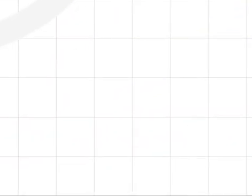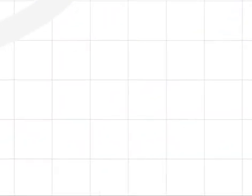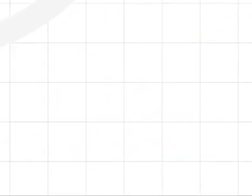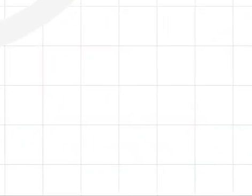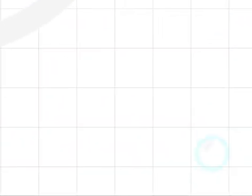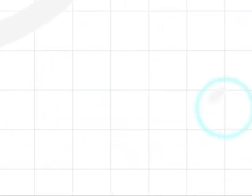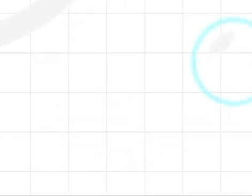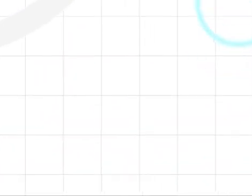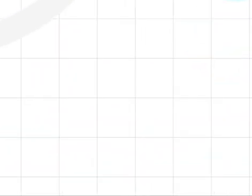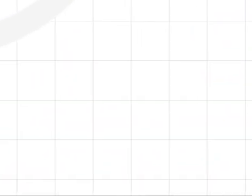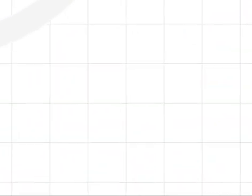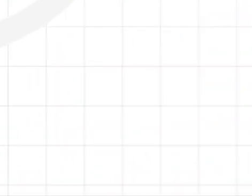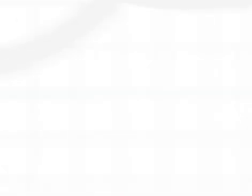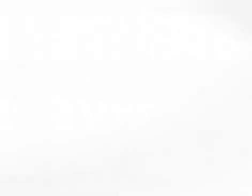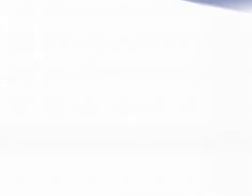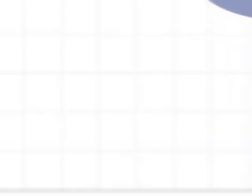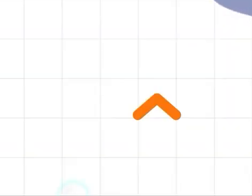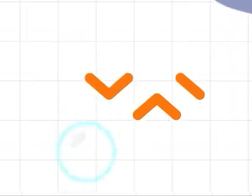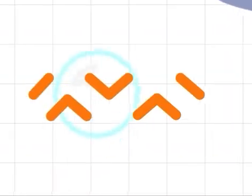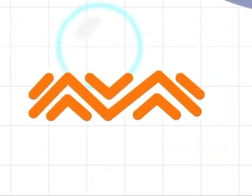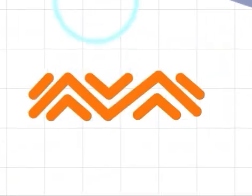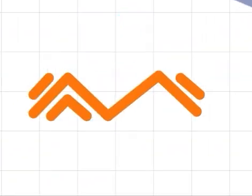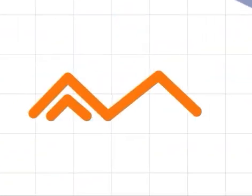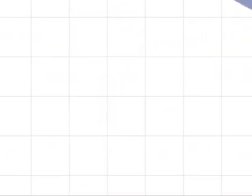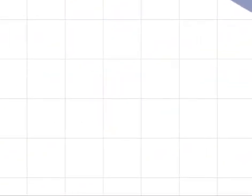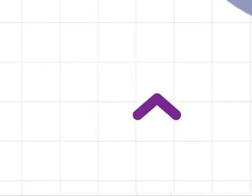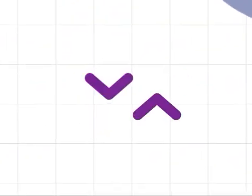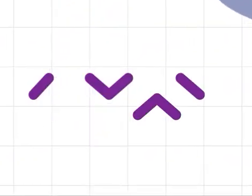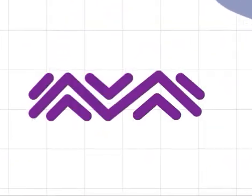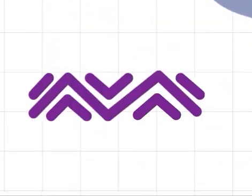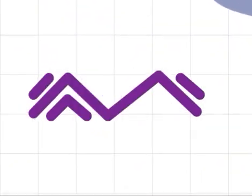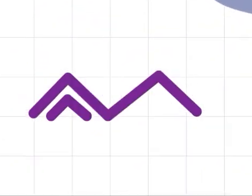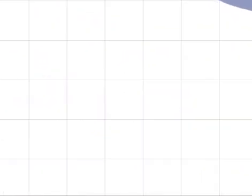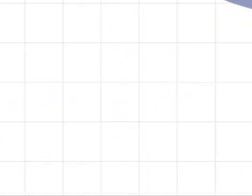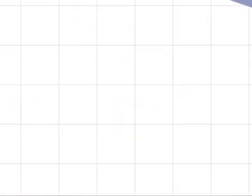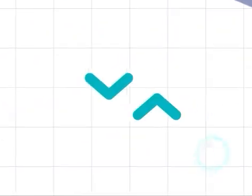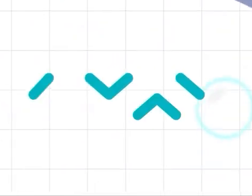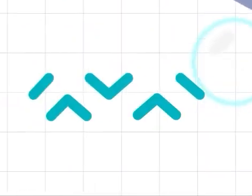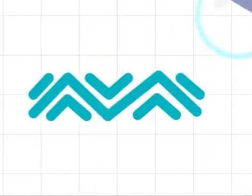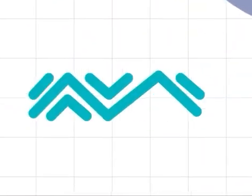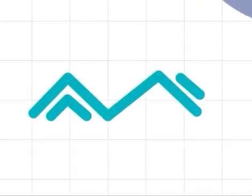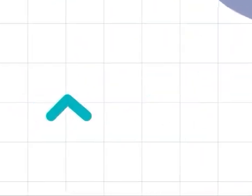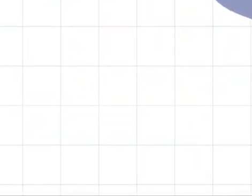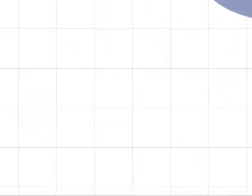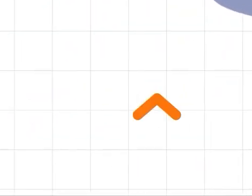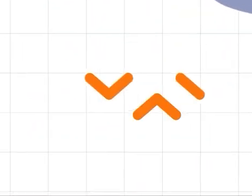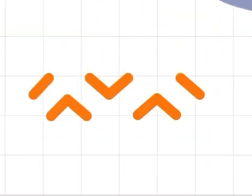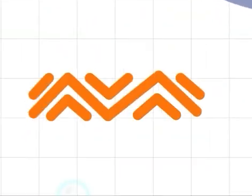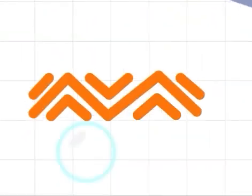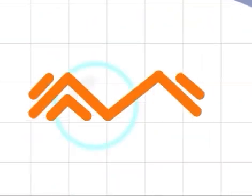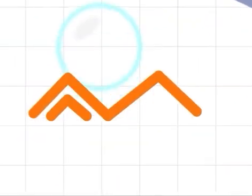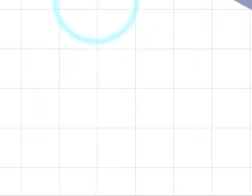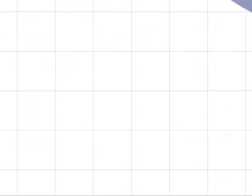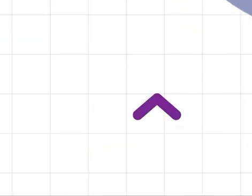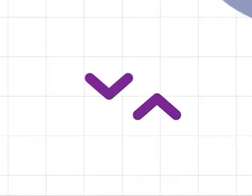esportes ou dos outros também, de marca, dentre outros, você vai aprender a saber lidar com o ato